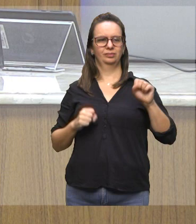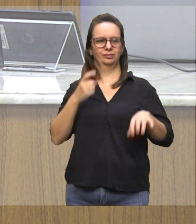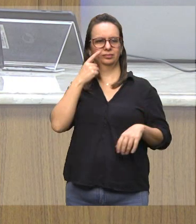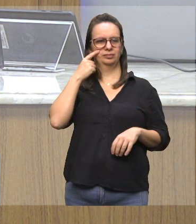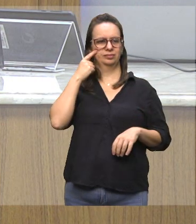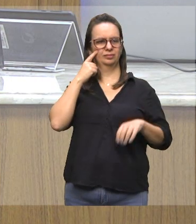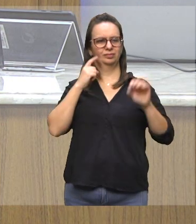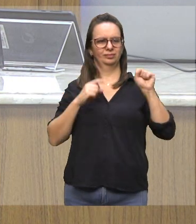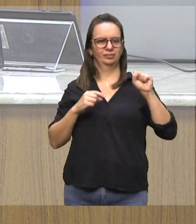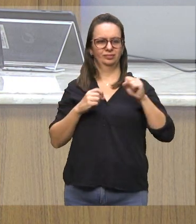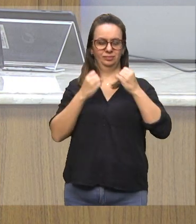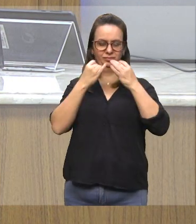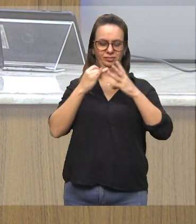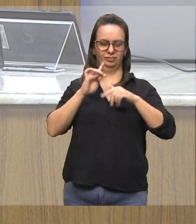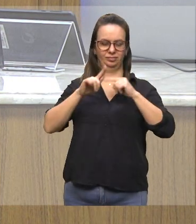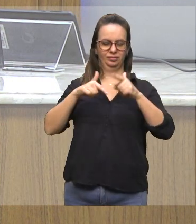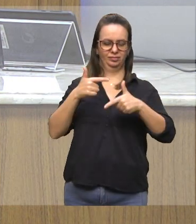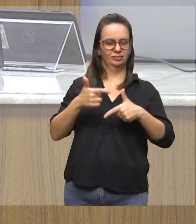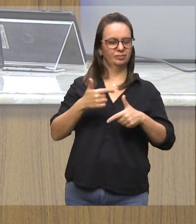com declaração de voto.